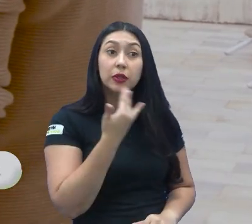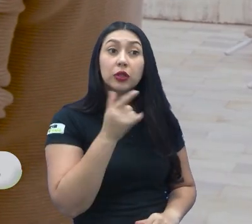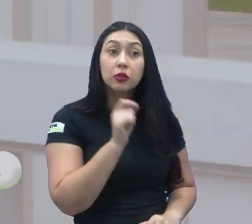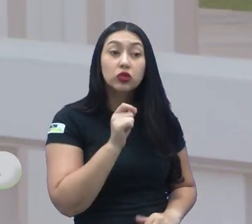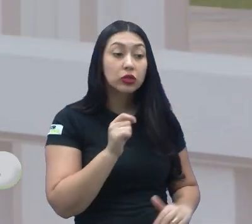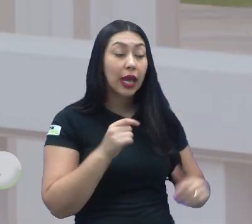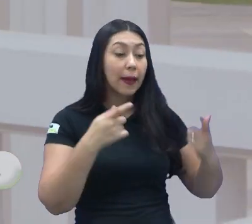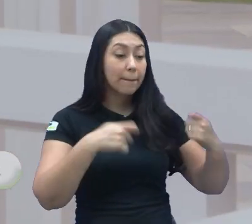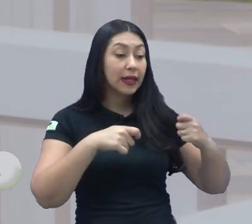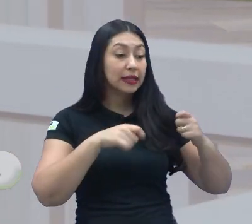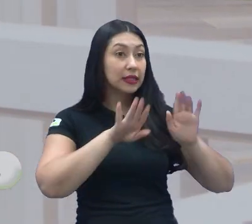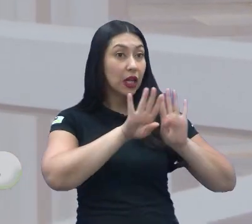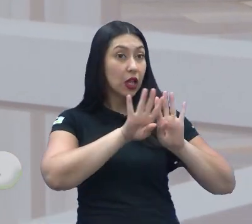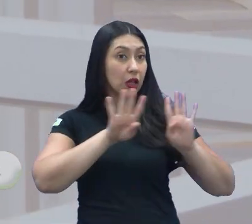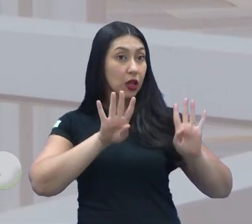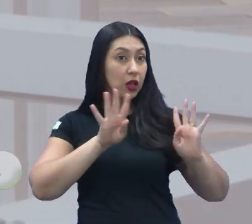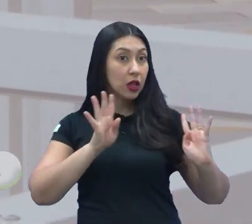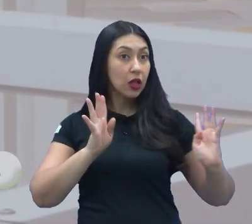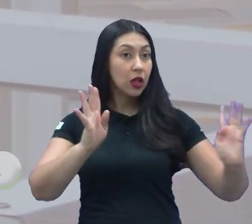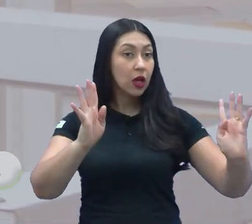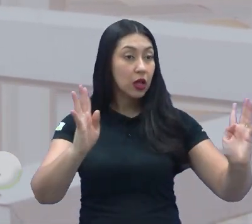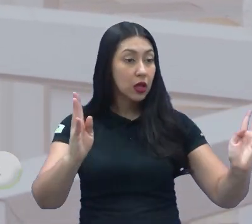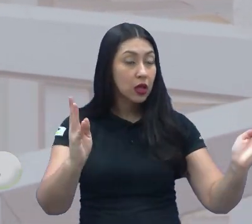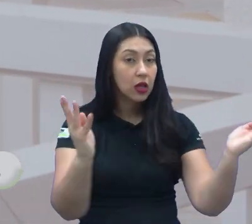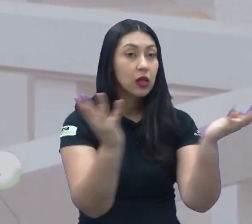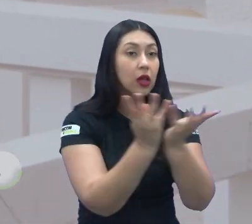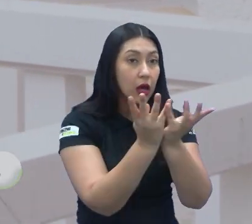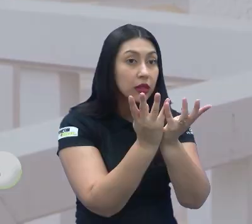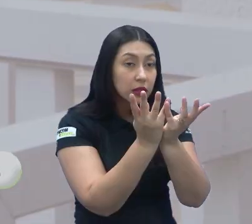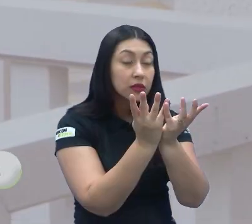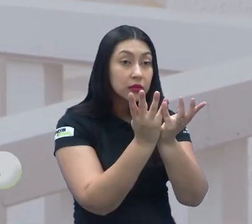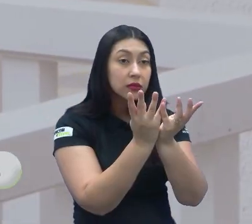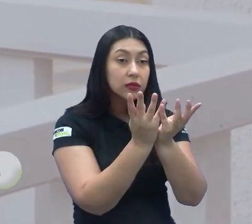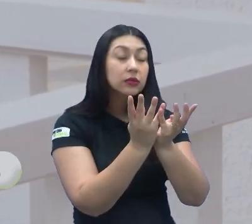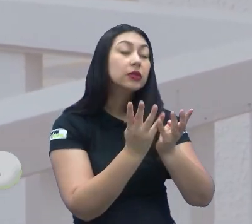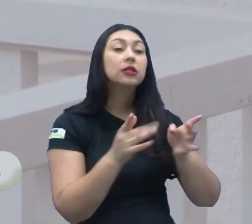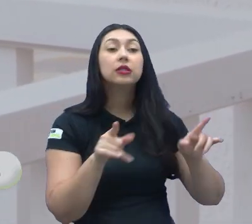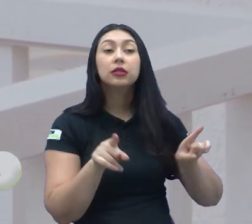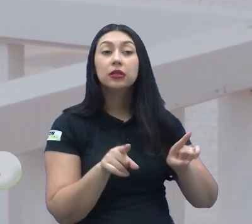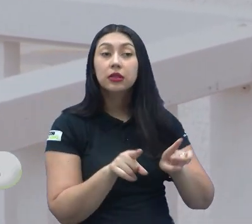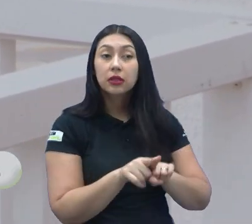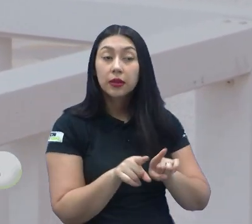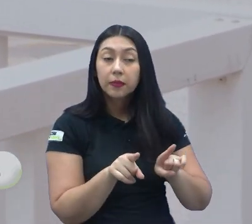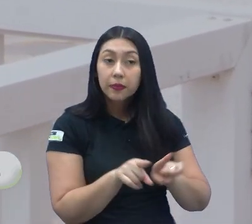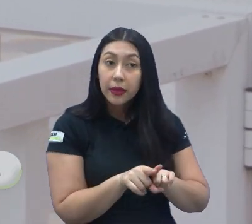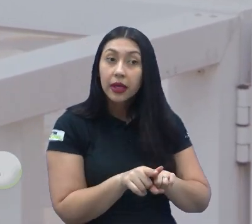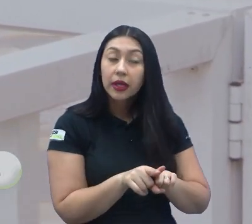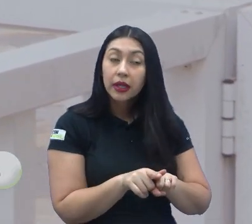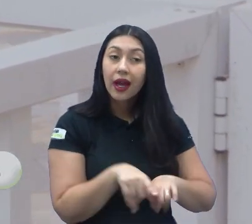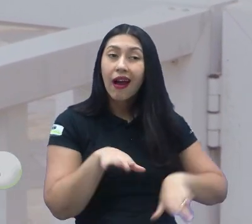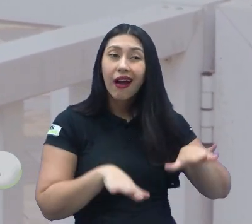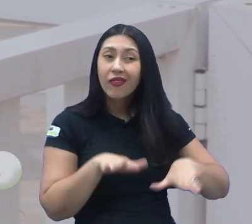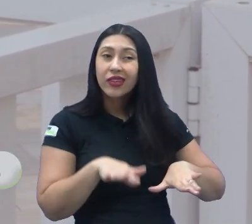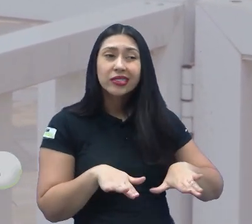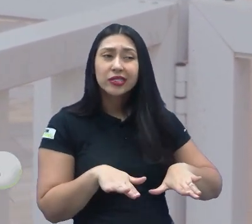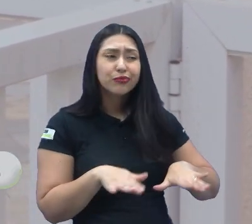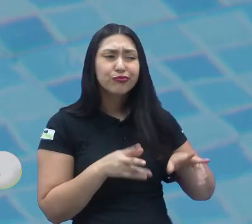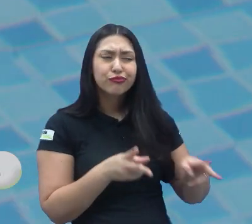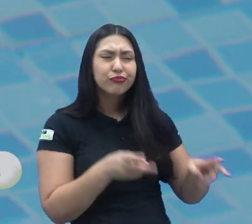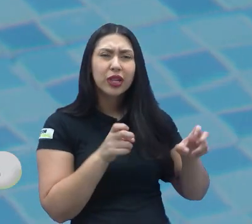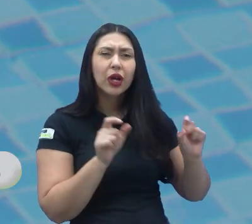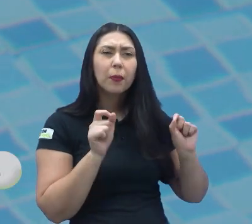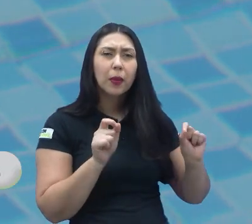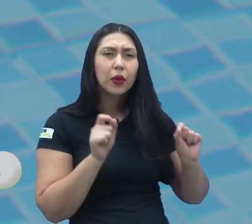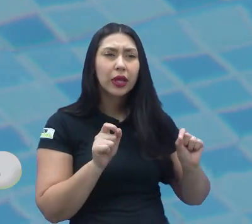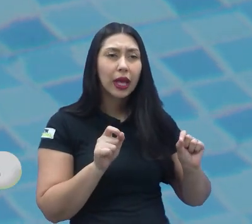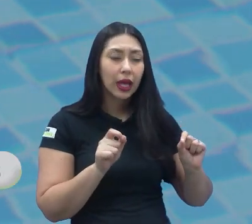essa piscina com grades e portão de trava automática. Um outro fator que passa desapercebido pela falta de conhecimento é a tampa de